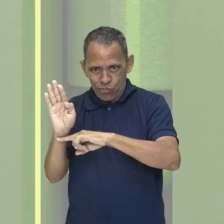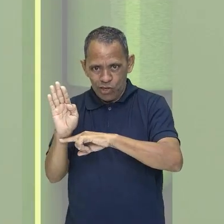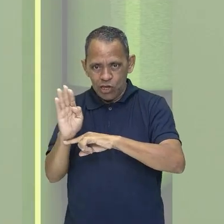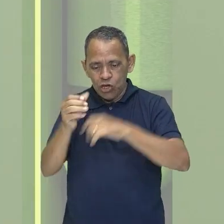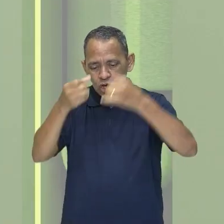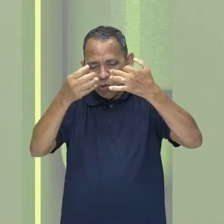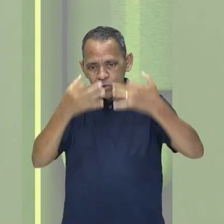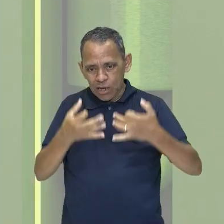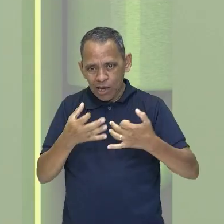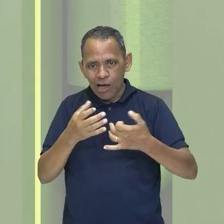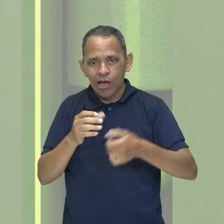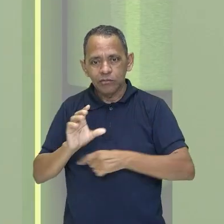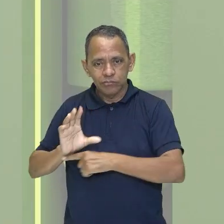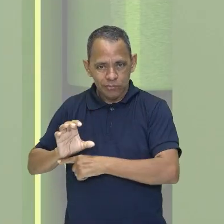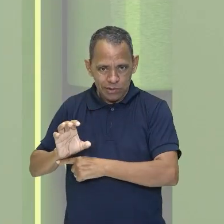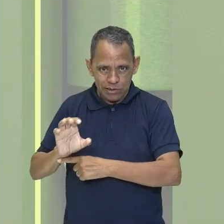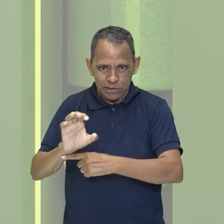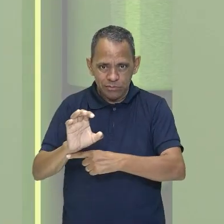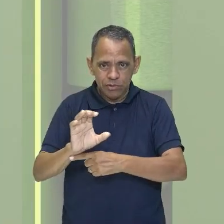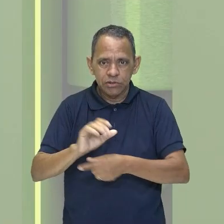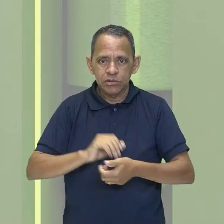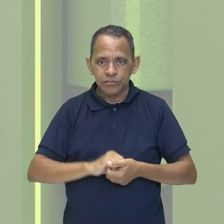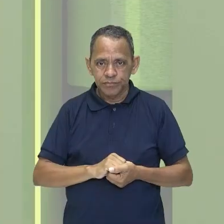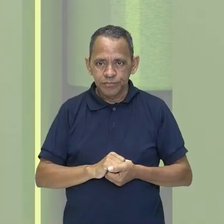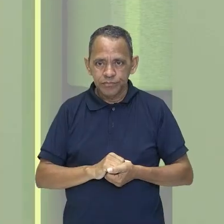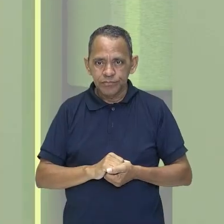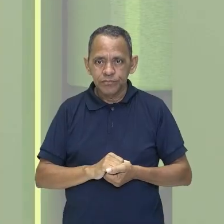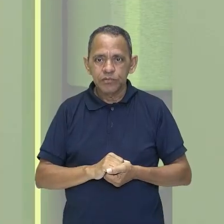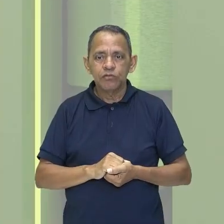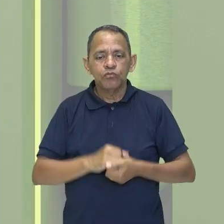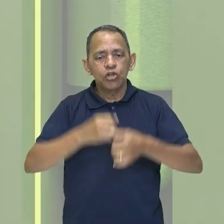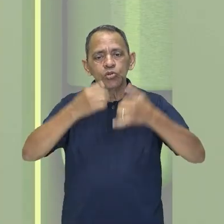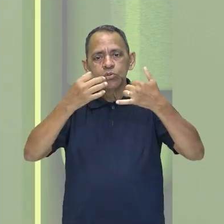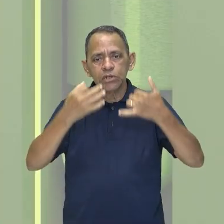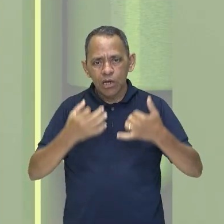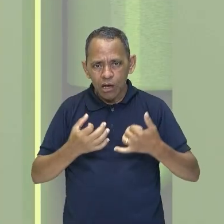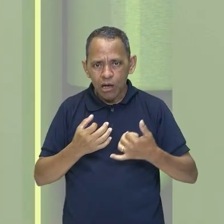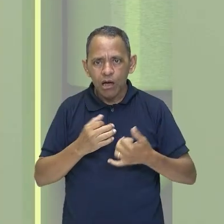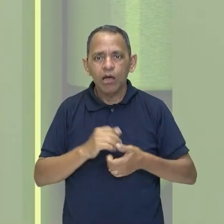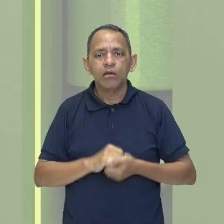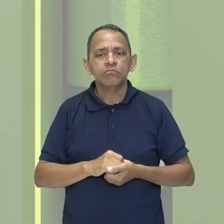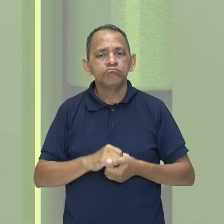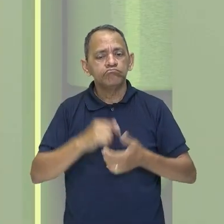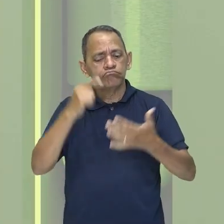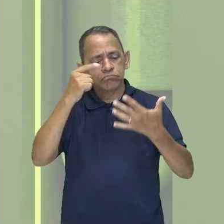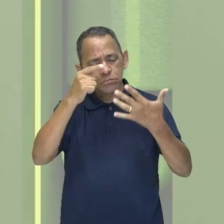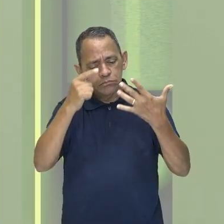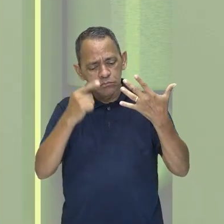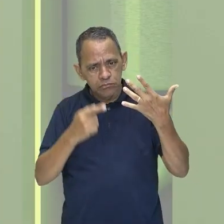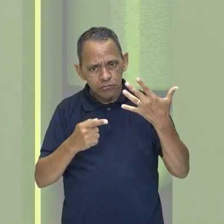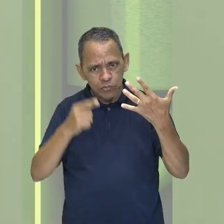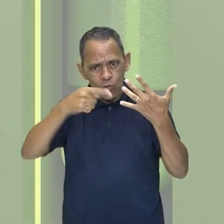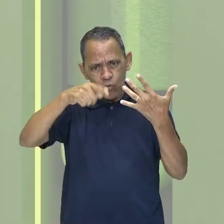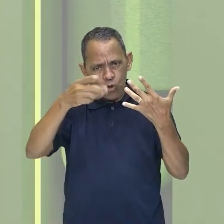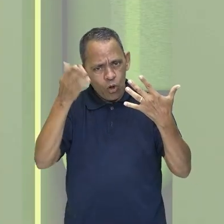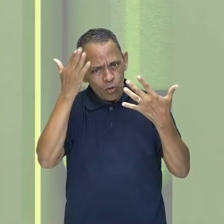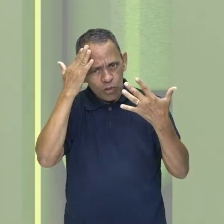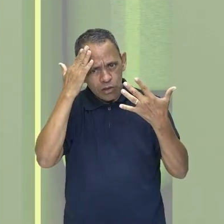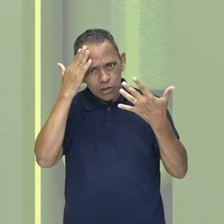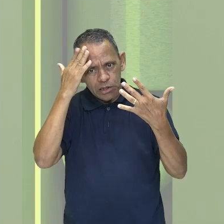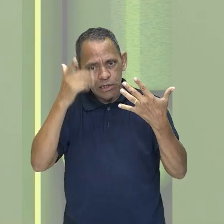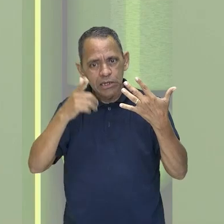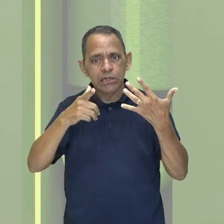sobre enzimas, tá? Ele vai explicar direitinho, ponto por ponto, para você entender e se tiver mais alguma